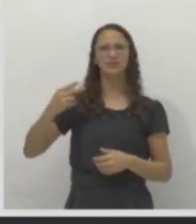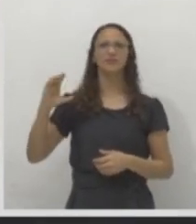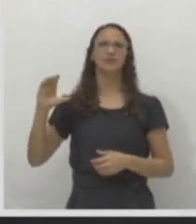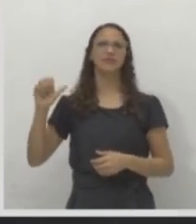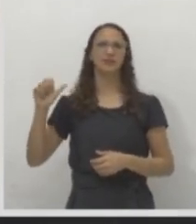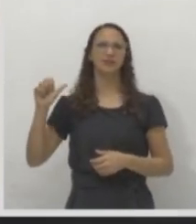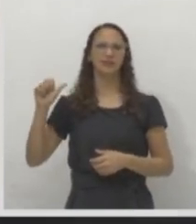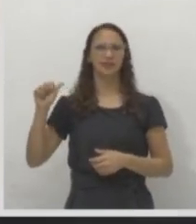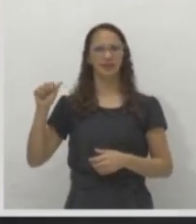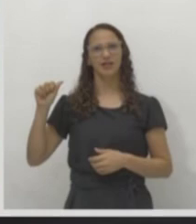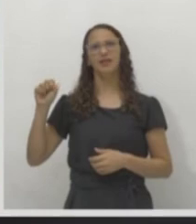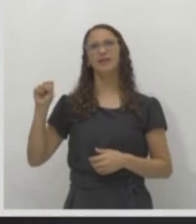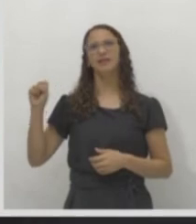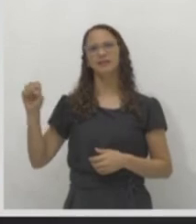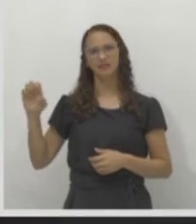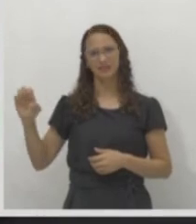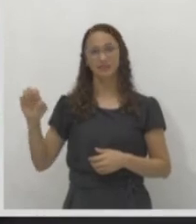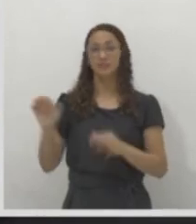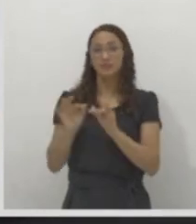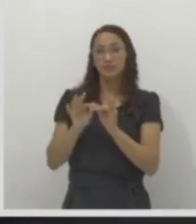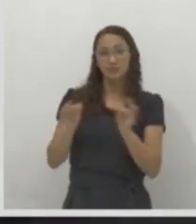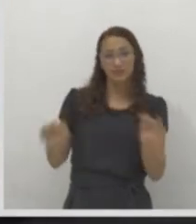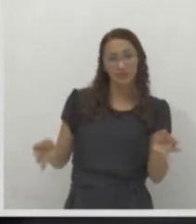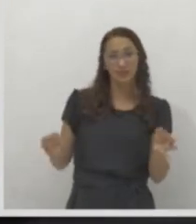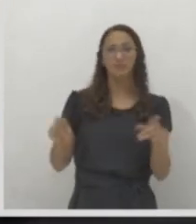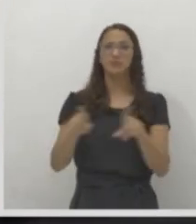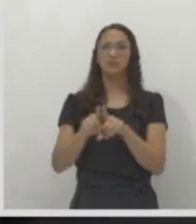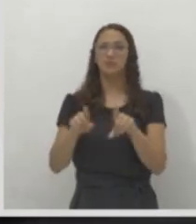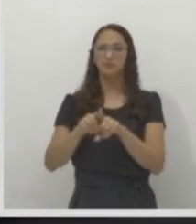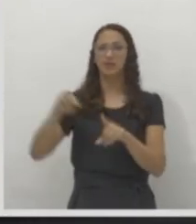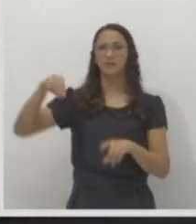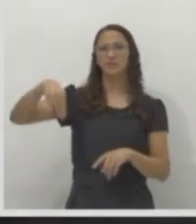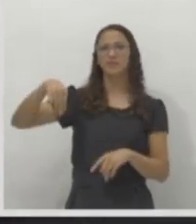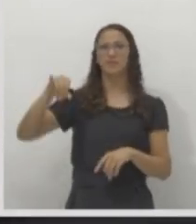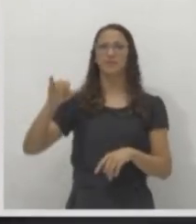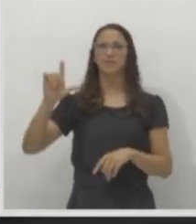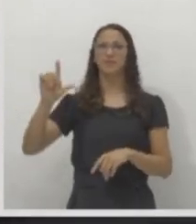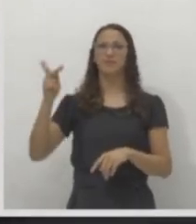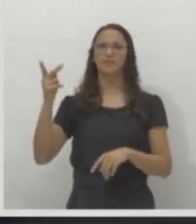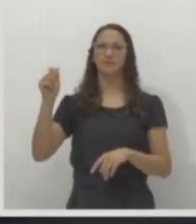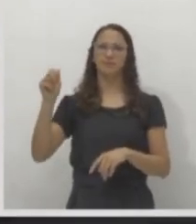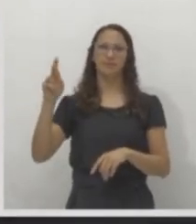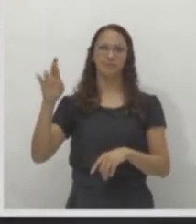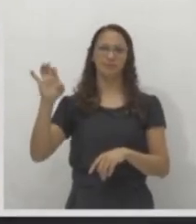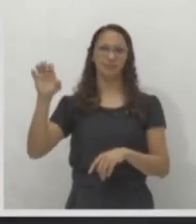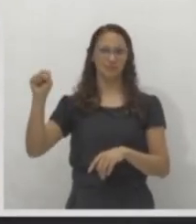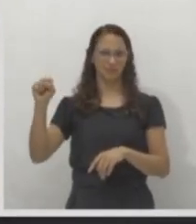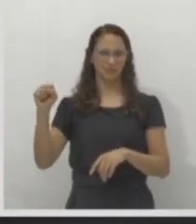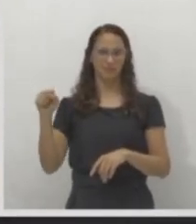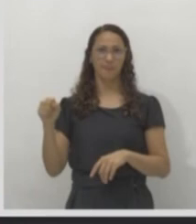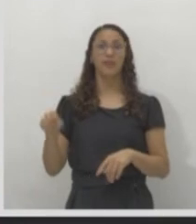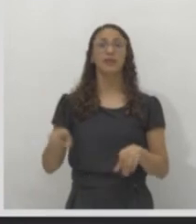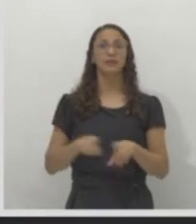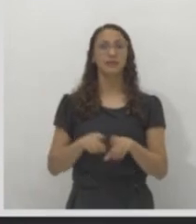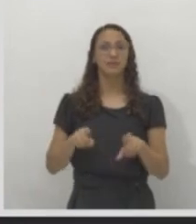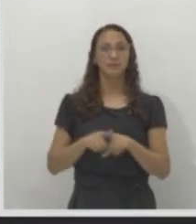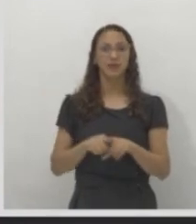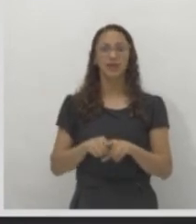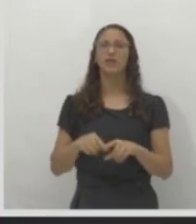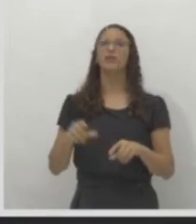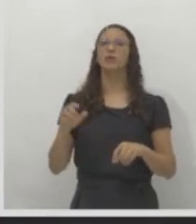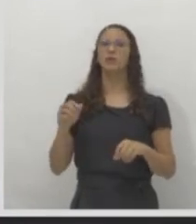e a classe dos milhares, os números que são maiores que 1000. Falamos também sobre o princípio do valor